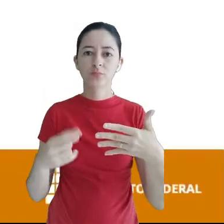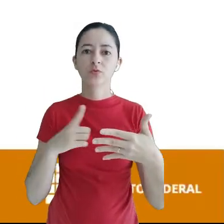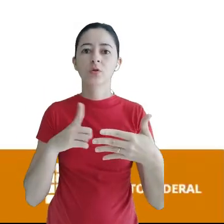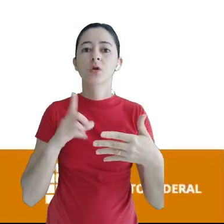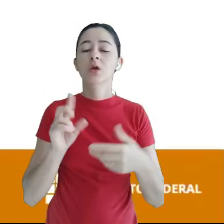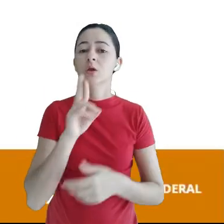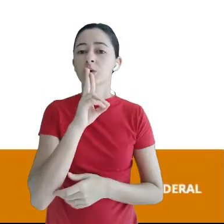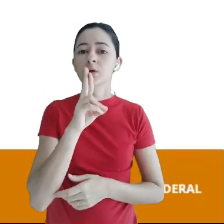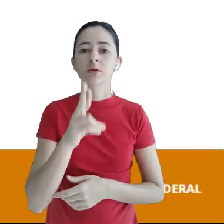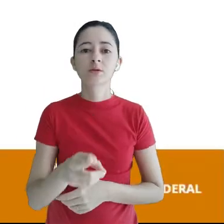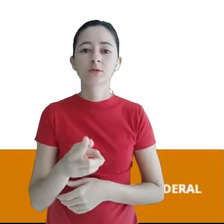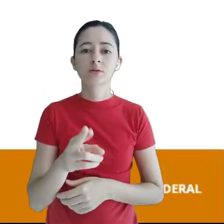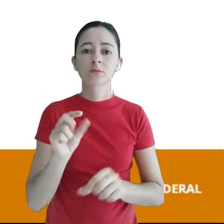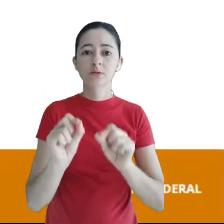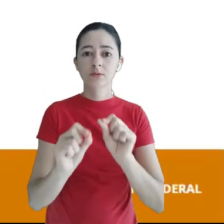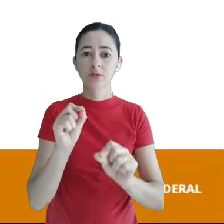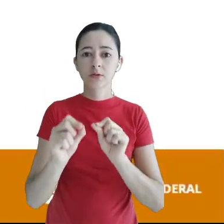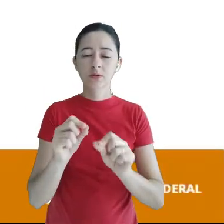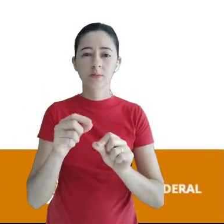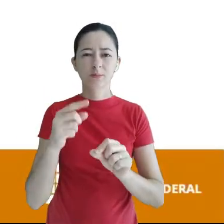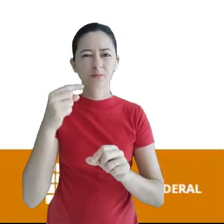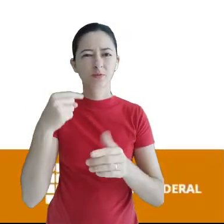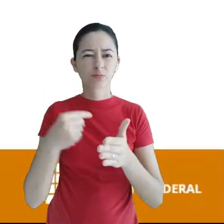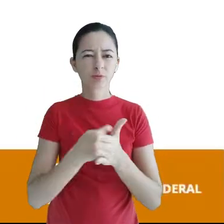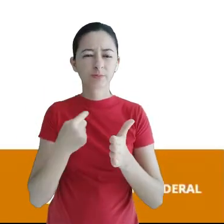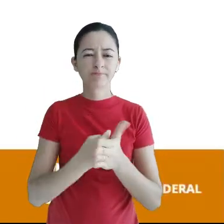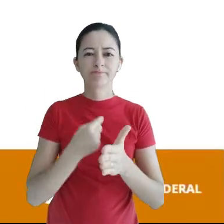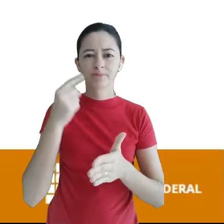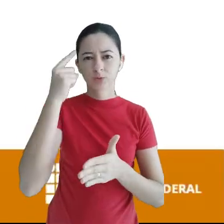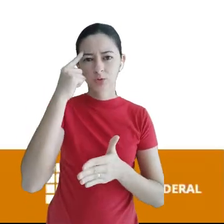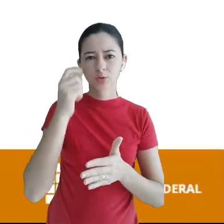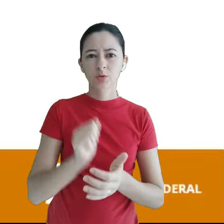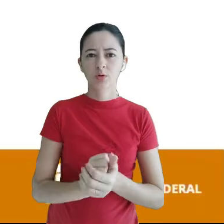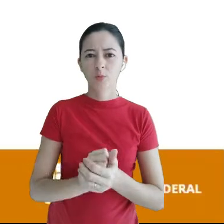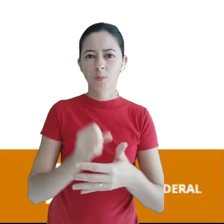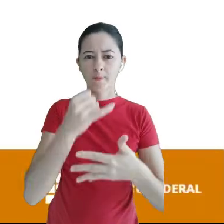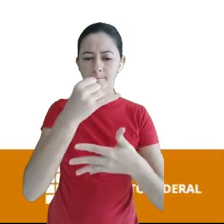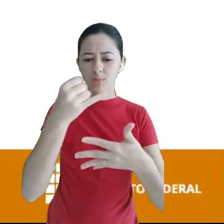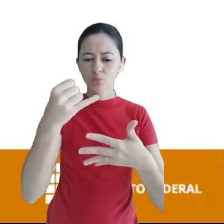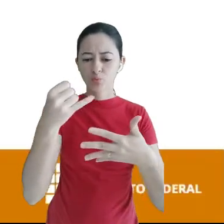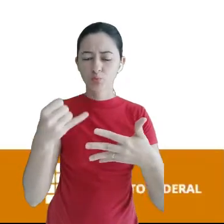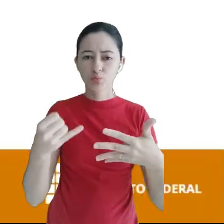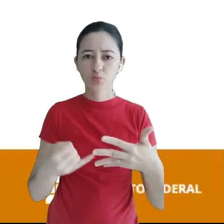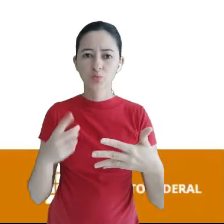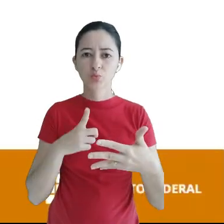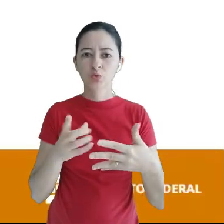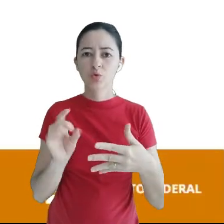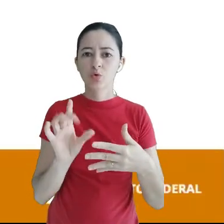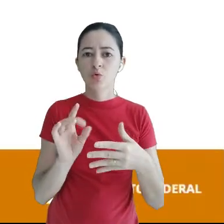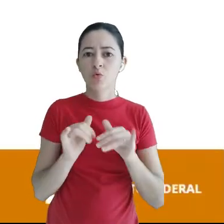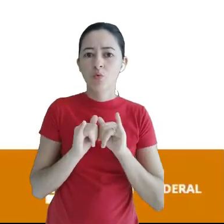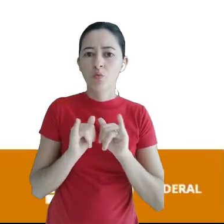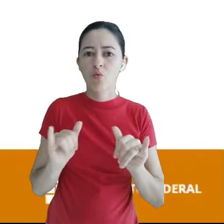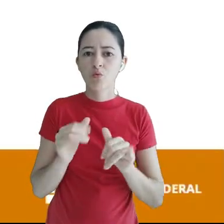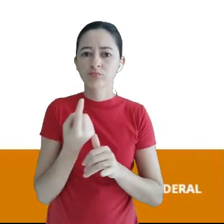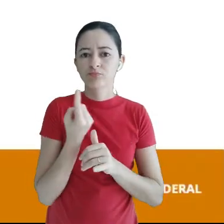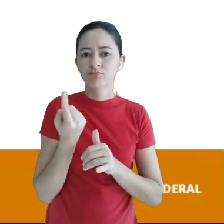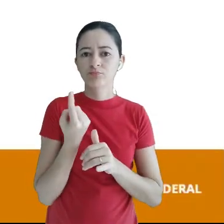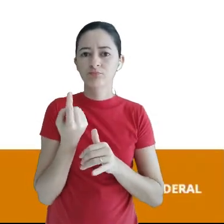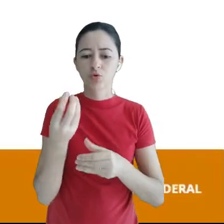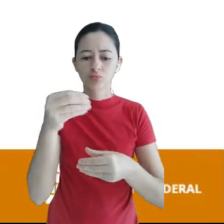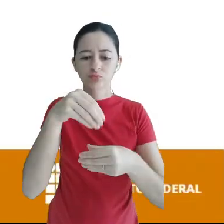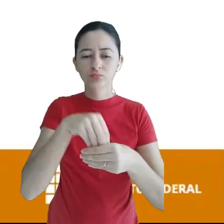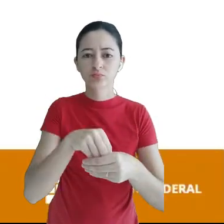Resultado, você tem que perguntar assim, ó, esse atributo que eu tô criando, dá pra eu colocar isso só em uma informação, em